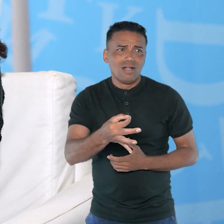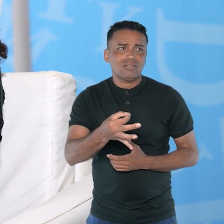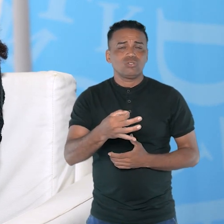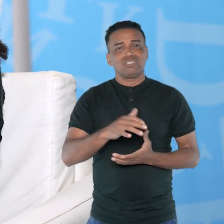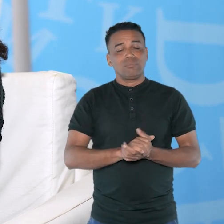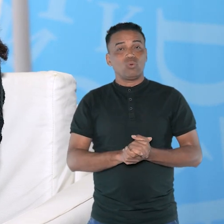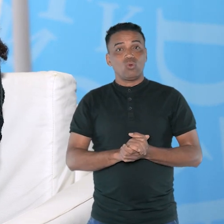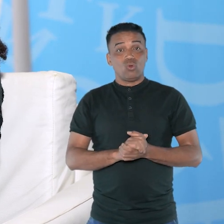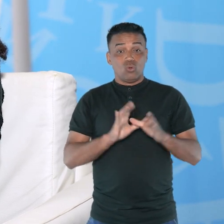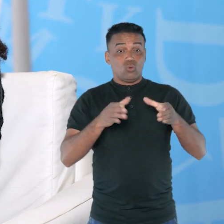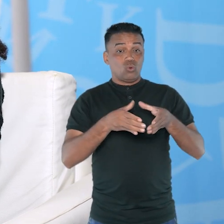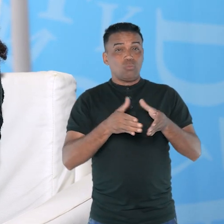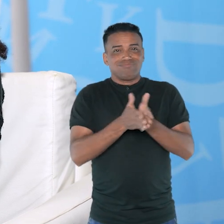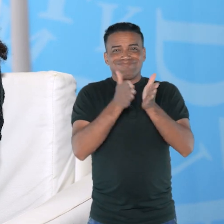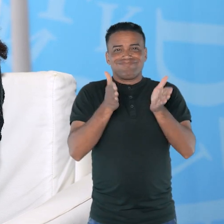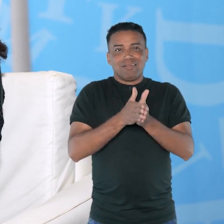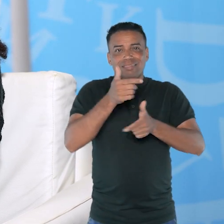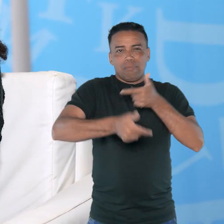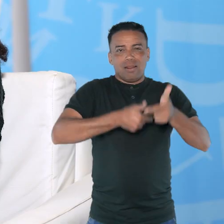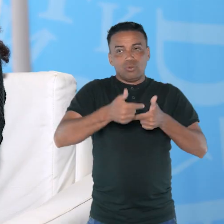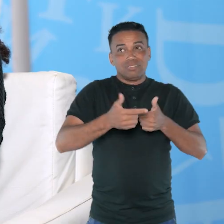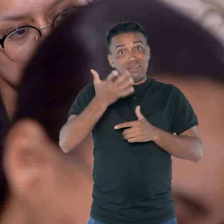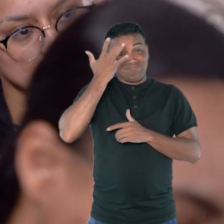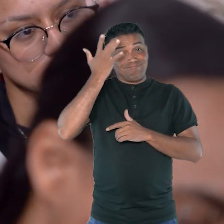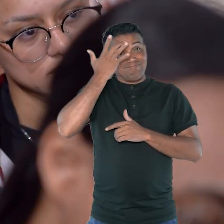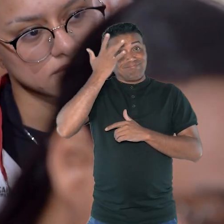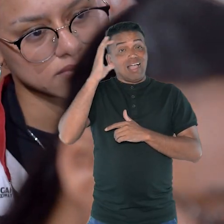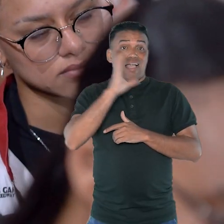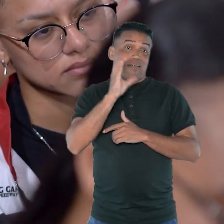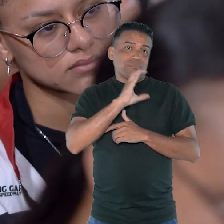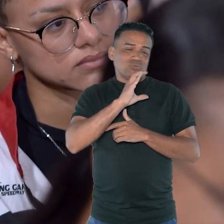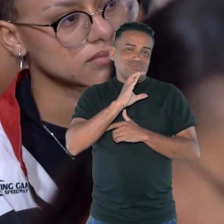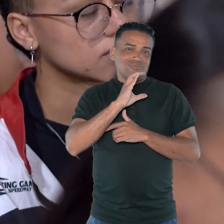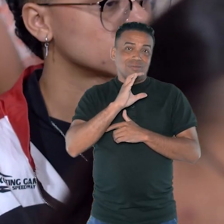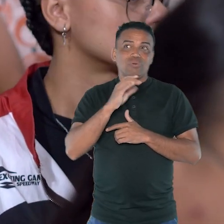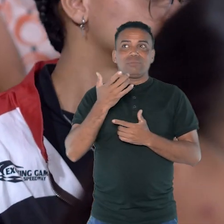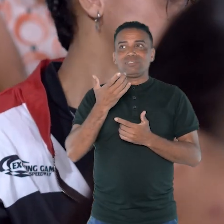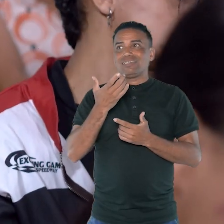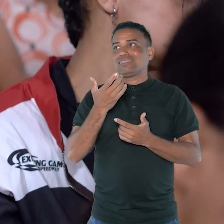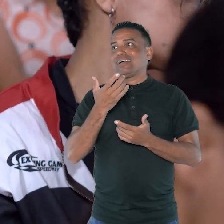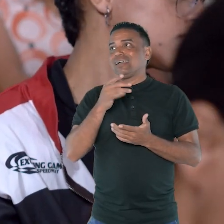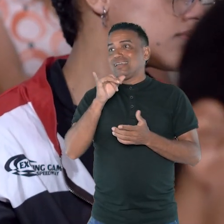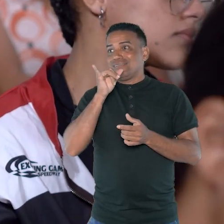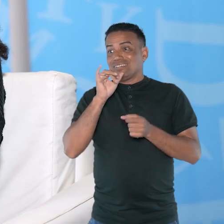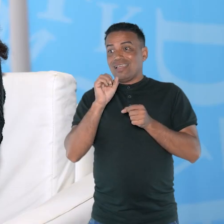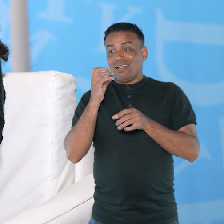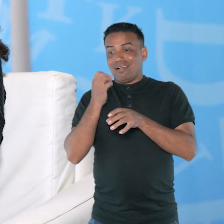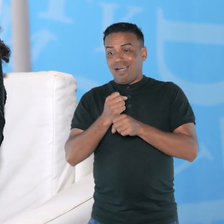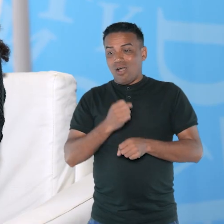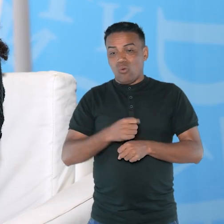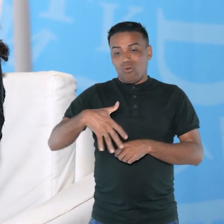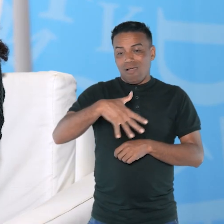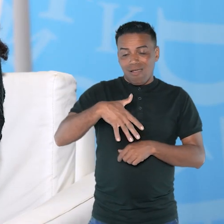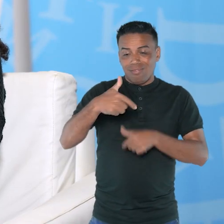filhos da classe trabalhadora, a gente tem que amadurecer mais rápido que as outras, porque aí a gente tem que fazer esse tipo de cálculo quando você não tem dimensão do mercado de